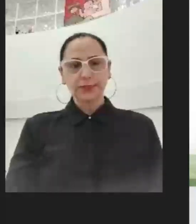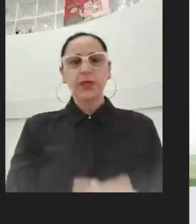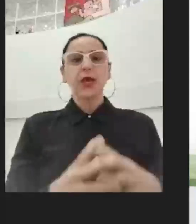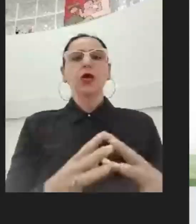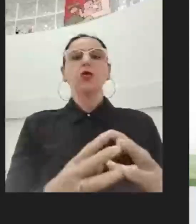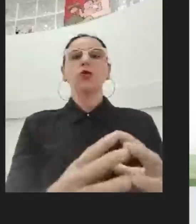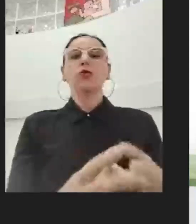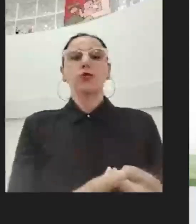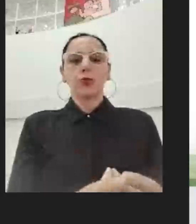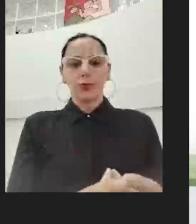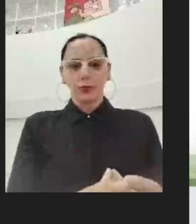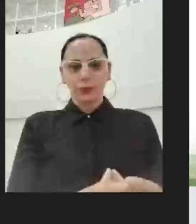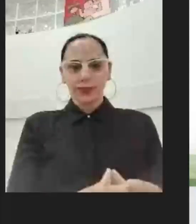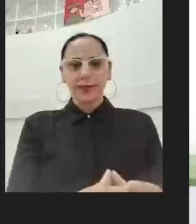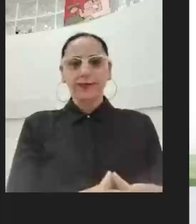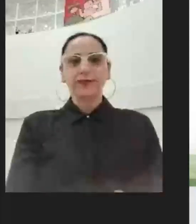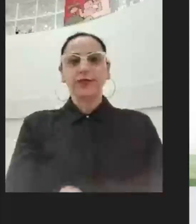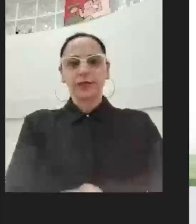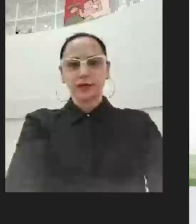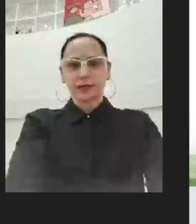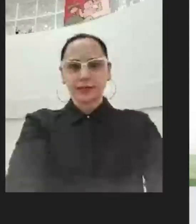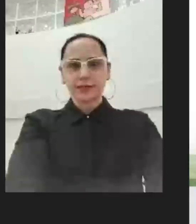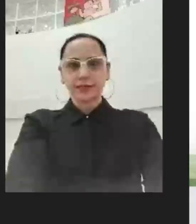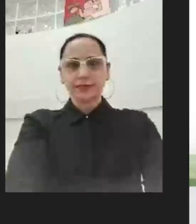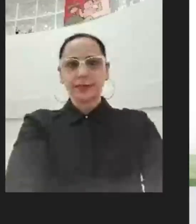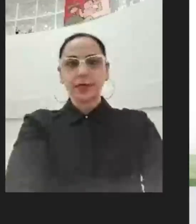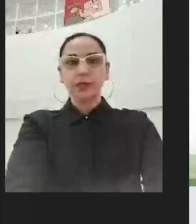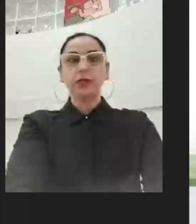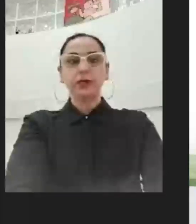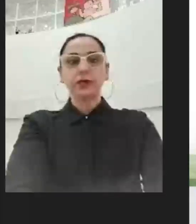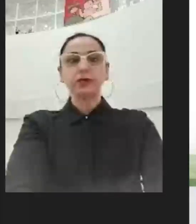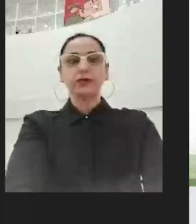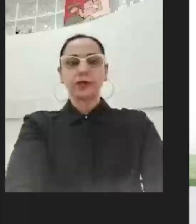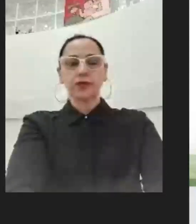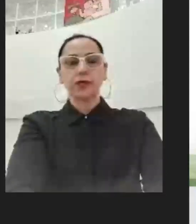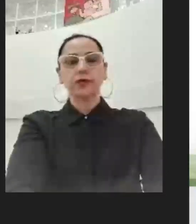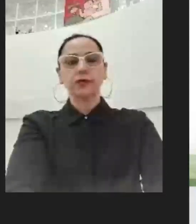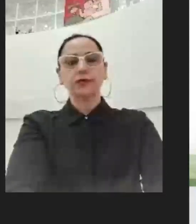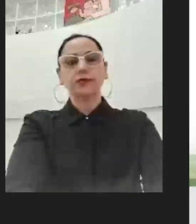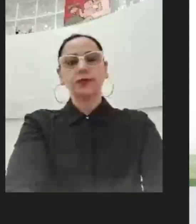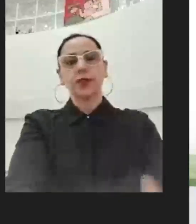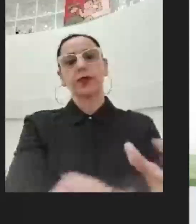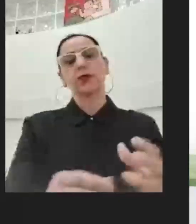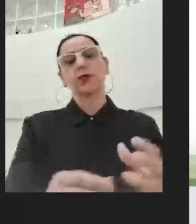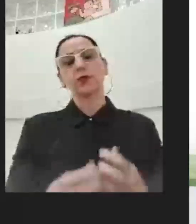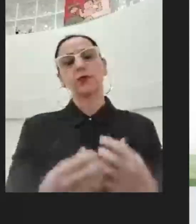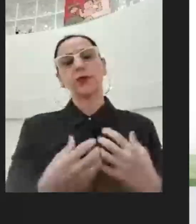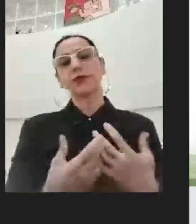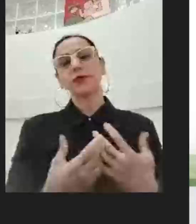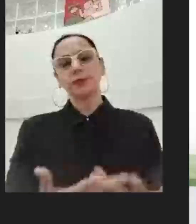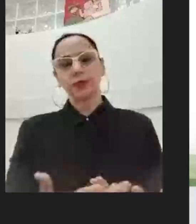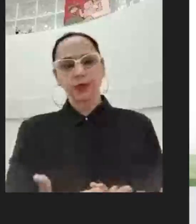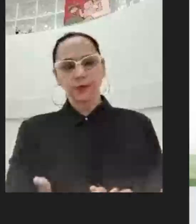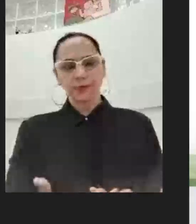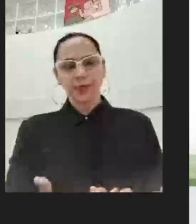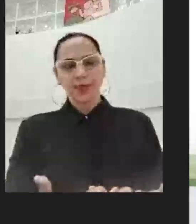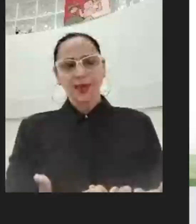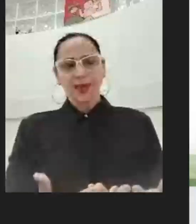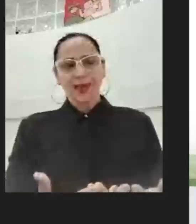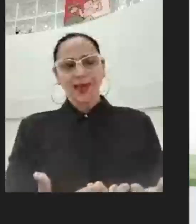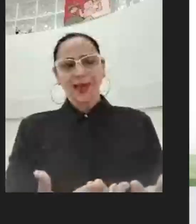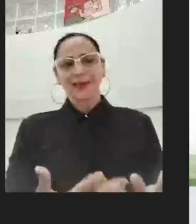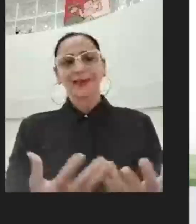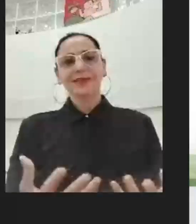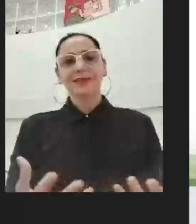Pedro de Alcântara, cuidava de crianças. E cuidando de crianças, eu